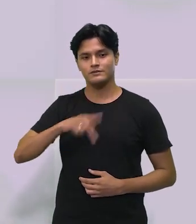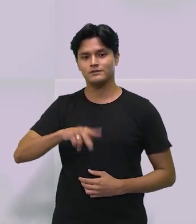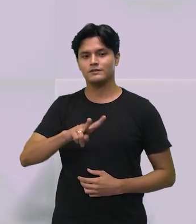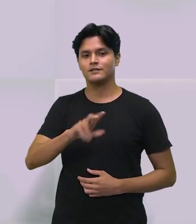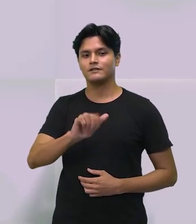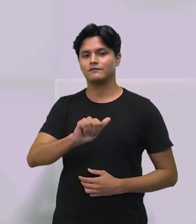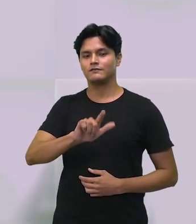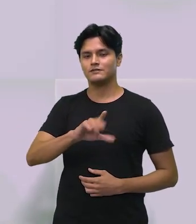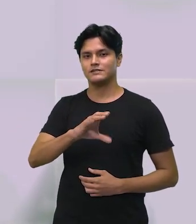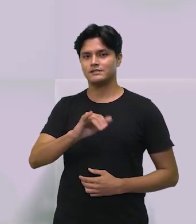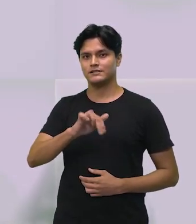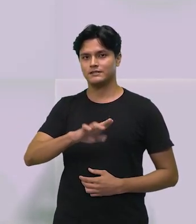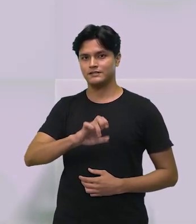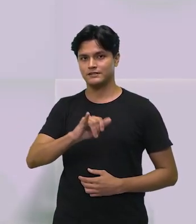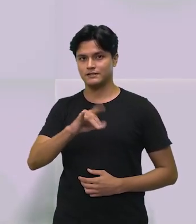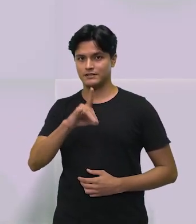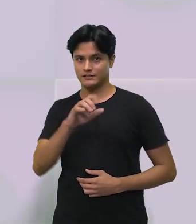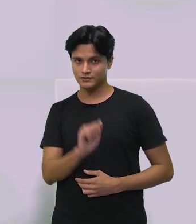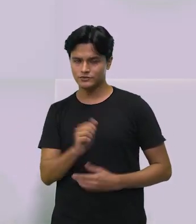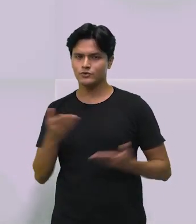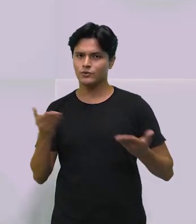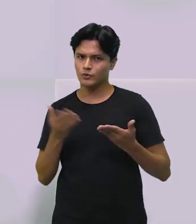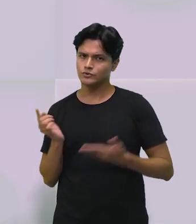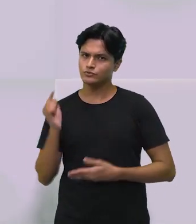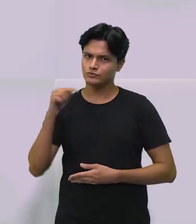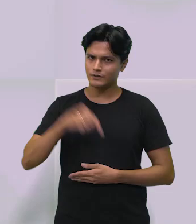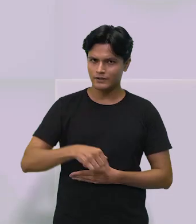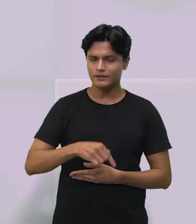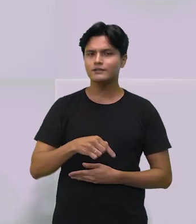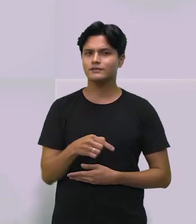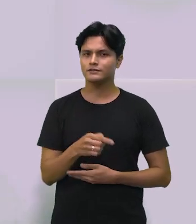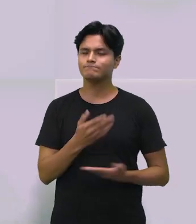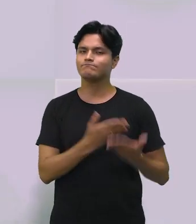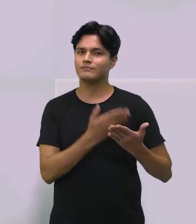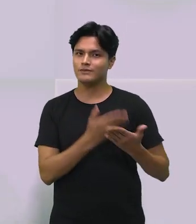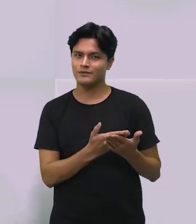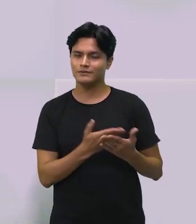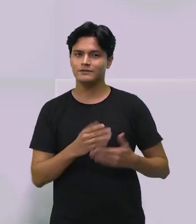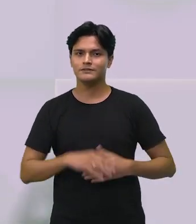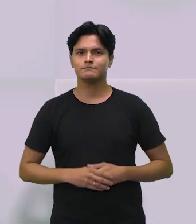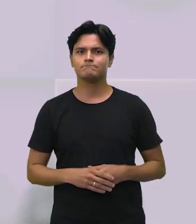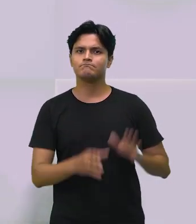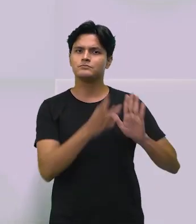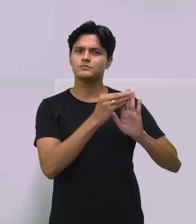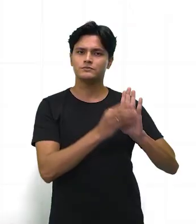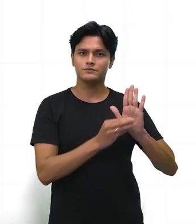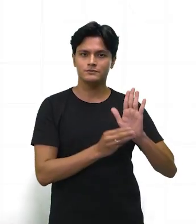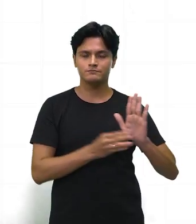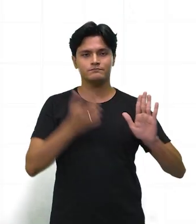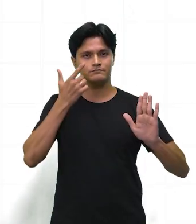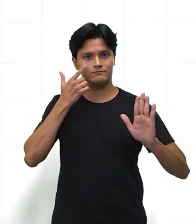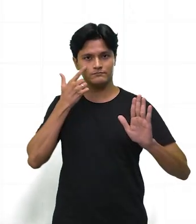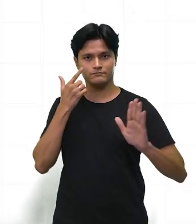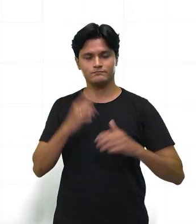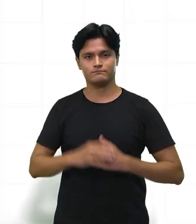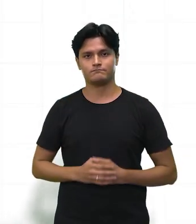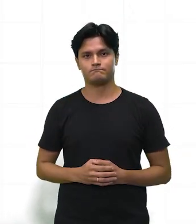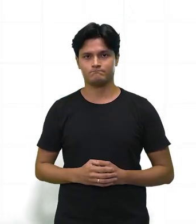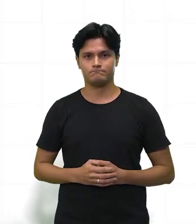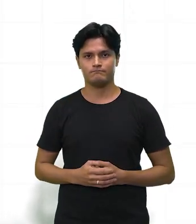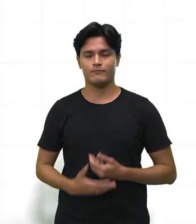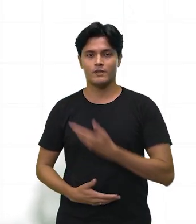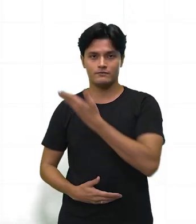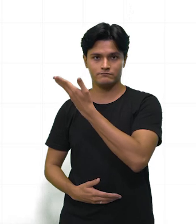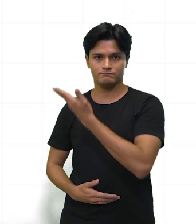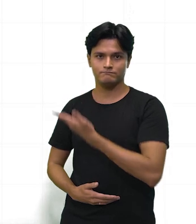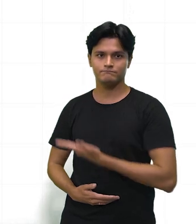Malta e estarei aqui com vocês para a nossa aula. Vamos então verificar qual será o assunto de hoje? Observem na nossa